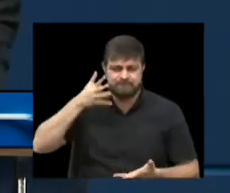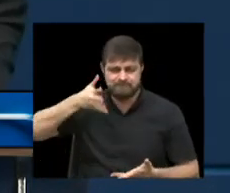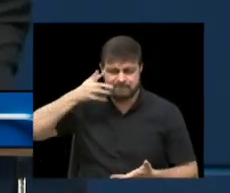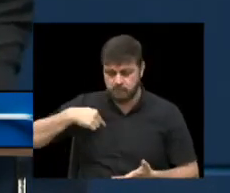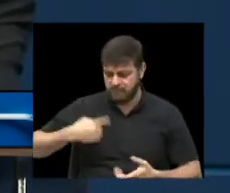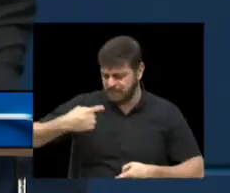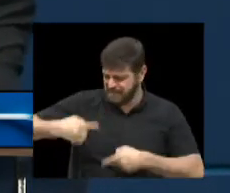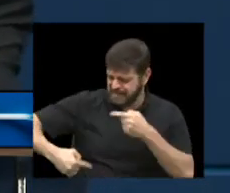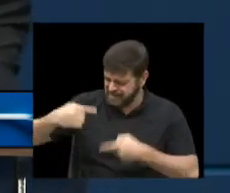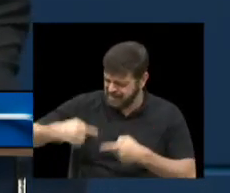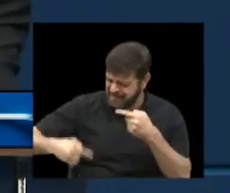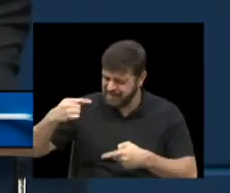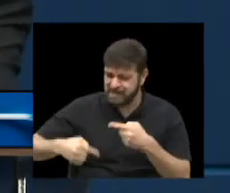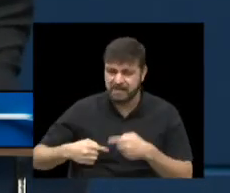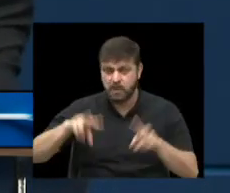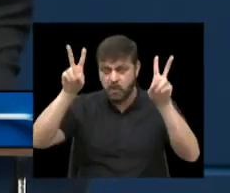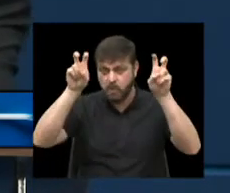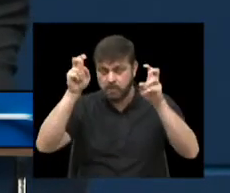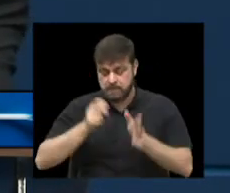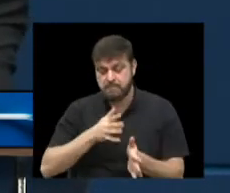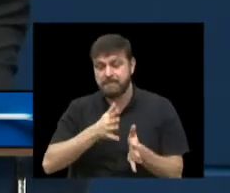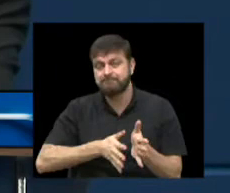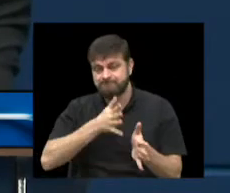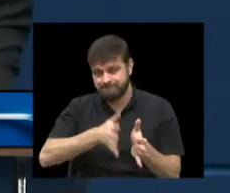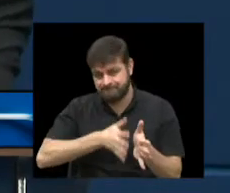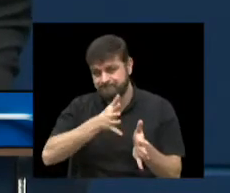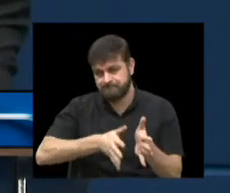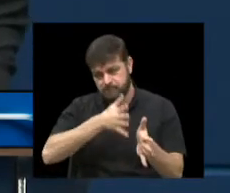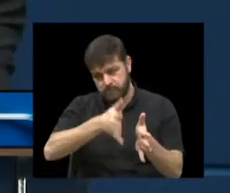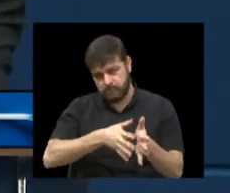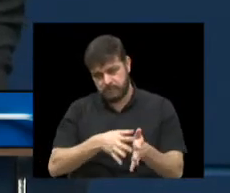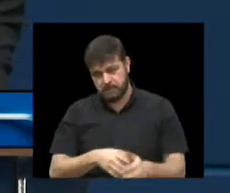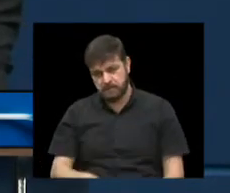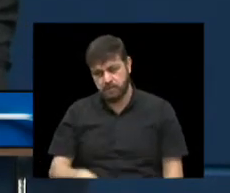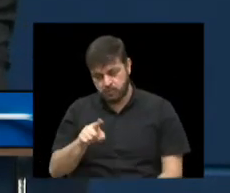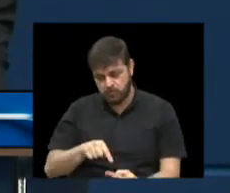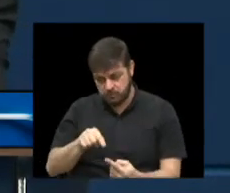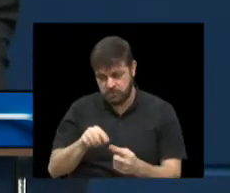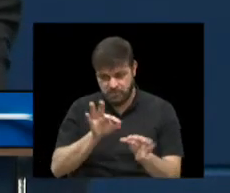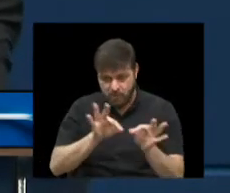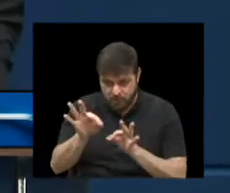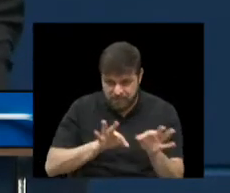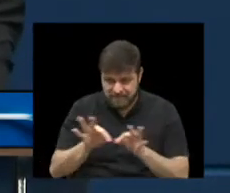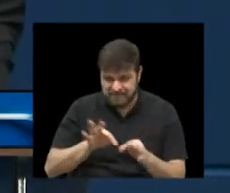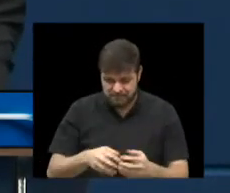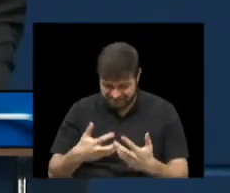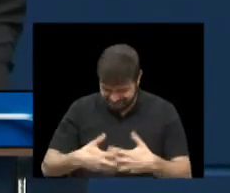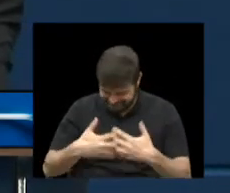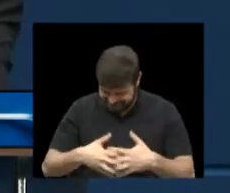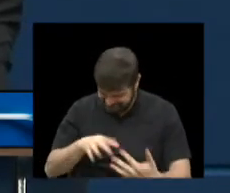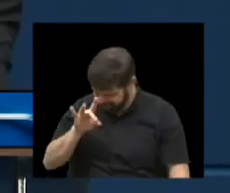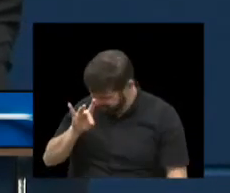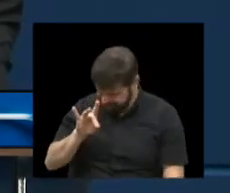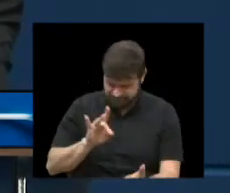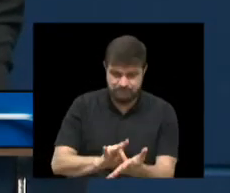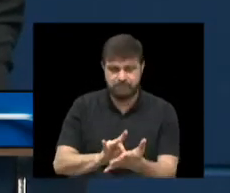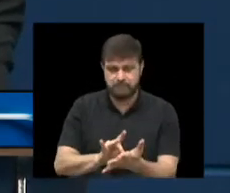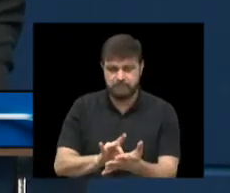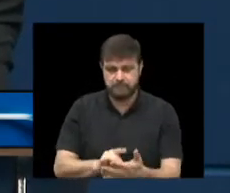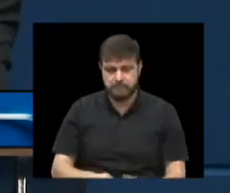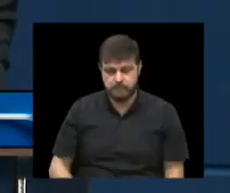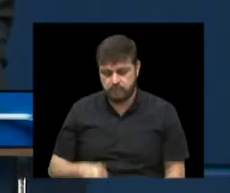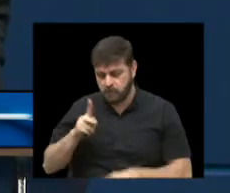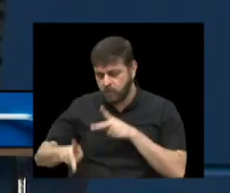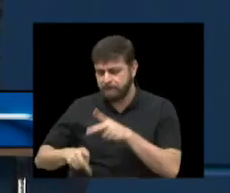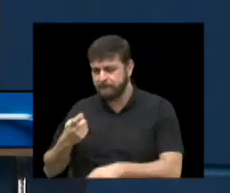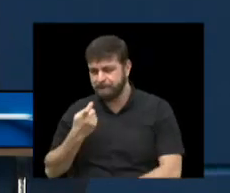amplo debate aqui nessa casa para que este projeto possa, como eu já falei, se concretizar e para que toda a